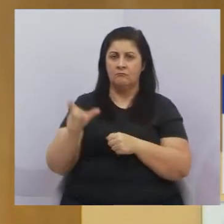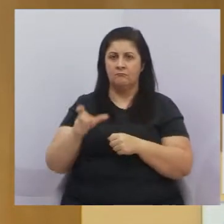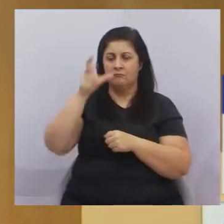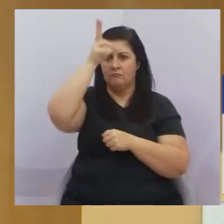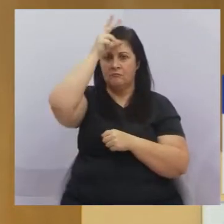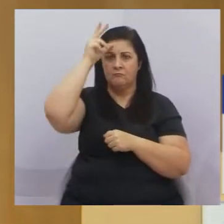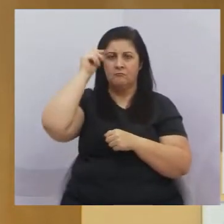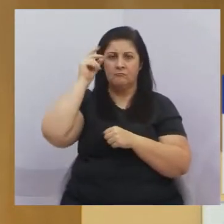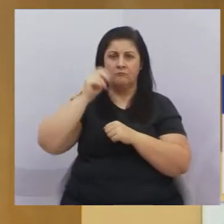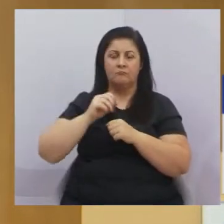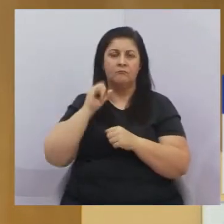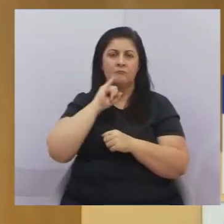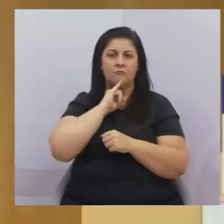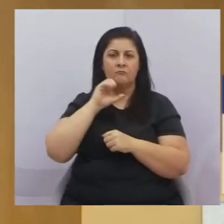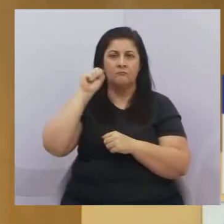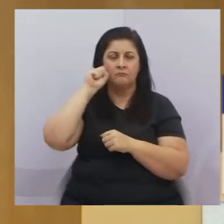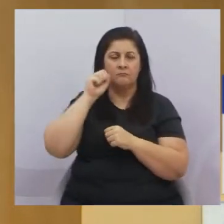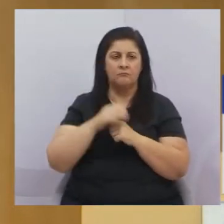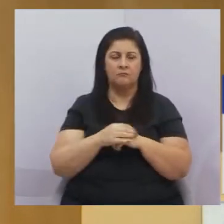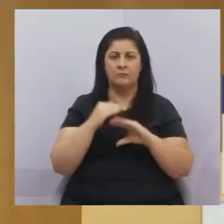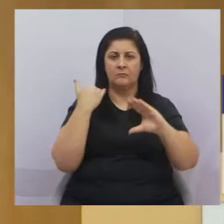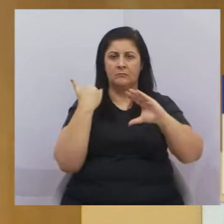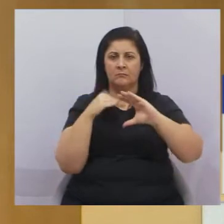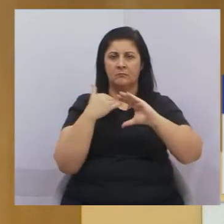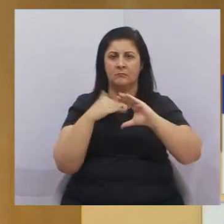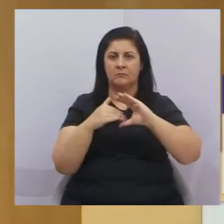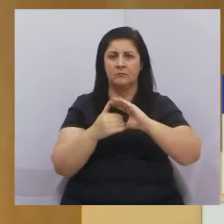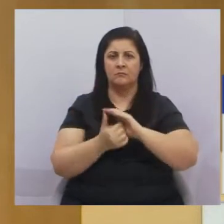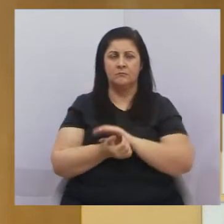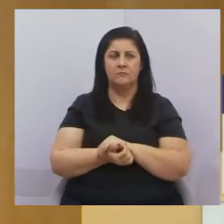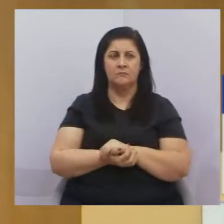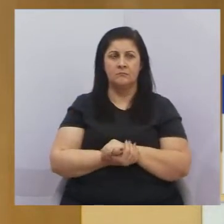Santana. Mensagem.